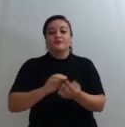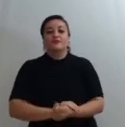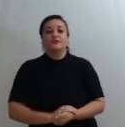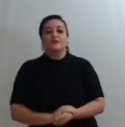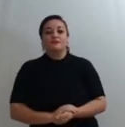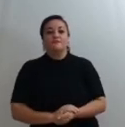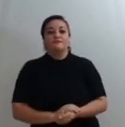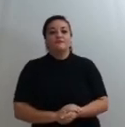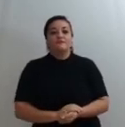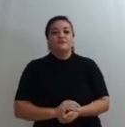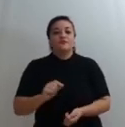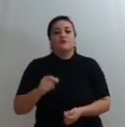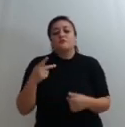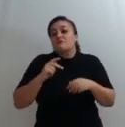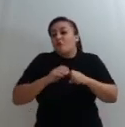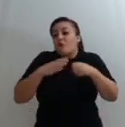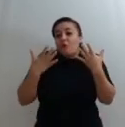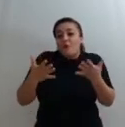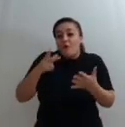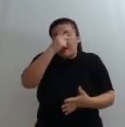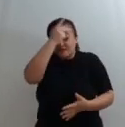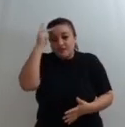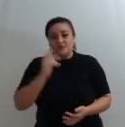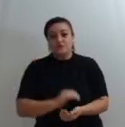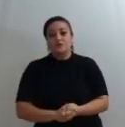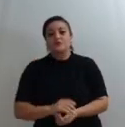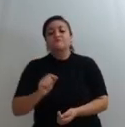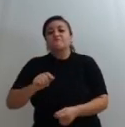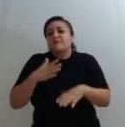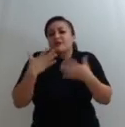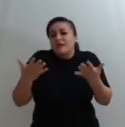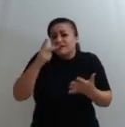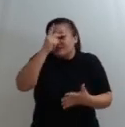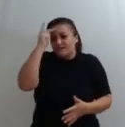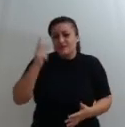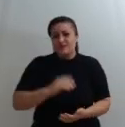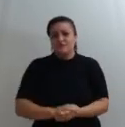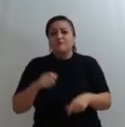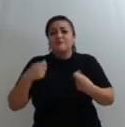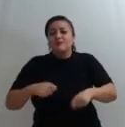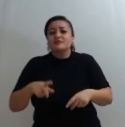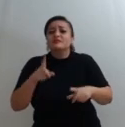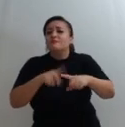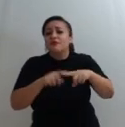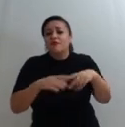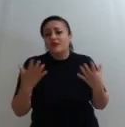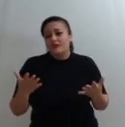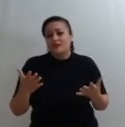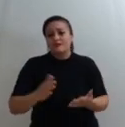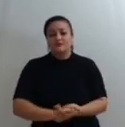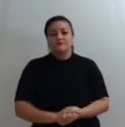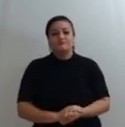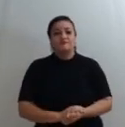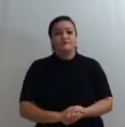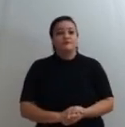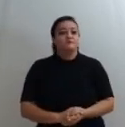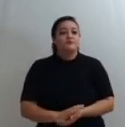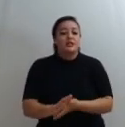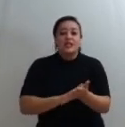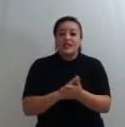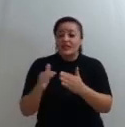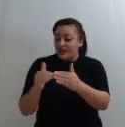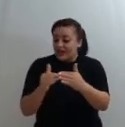com que pessoas? Quem são os agentes? Qual é a necessidade? Nada disso foi apontado, nem na